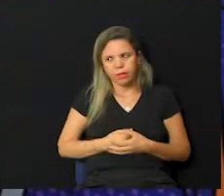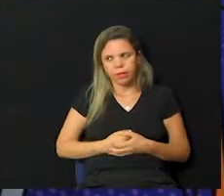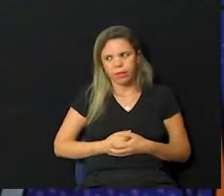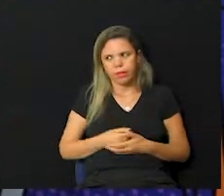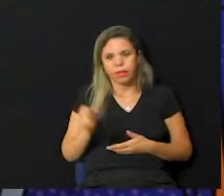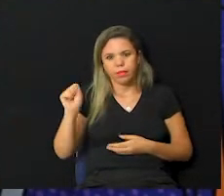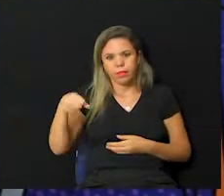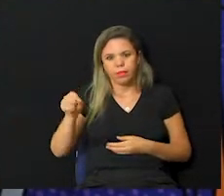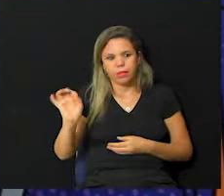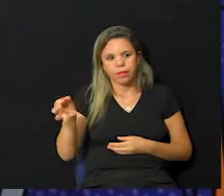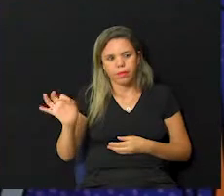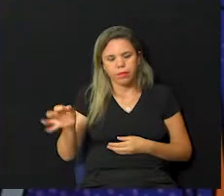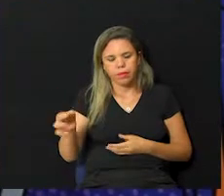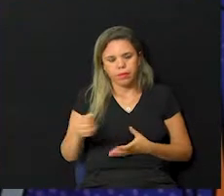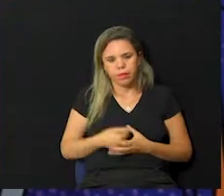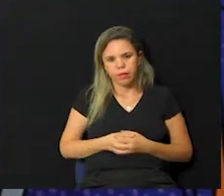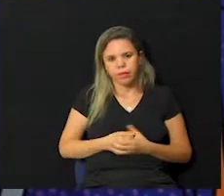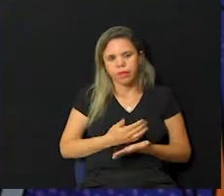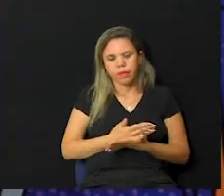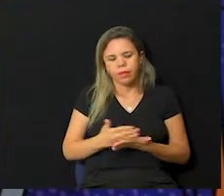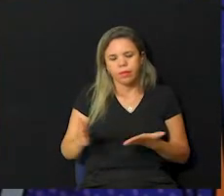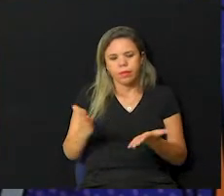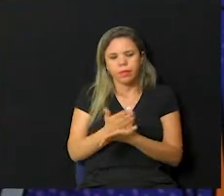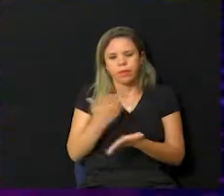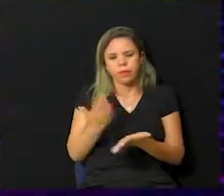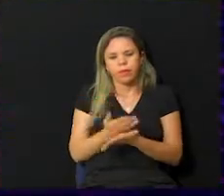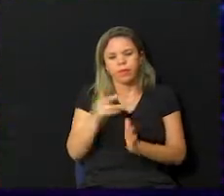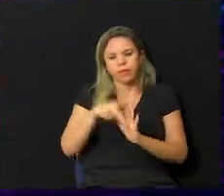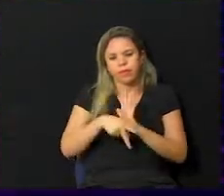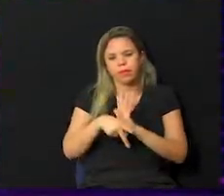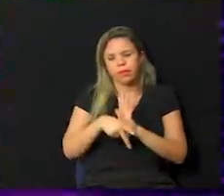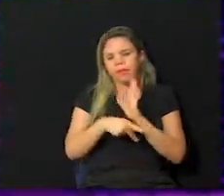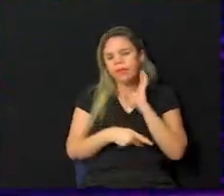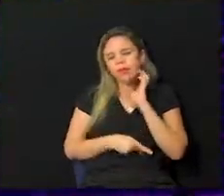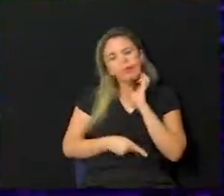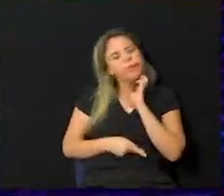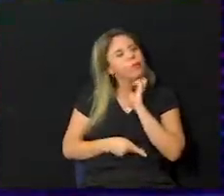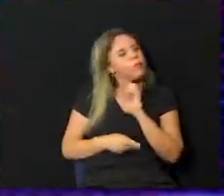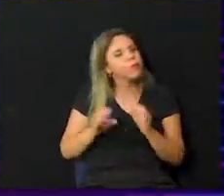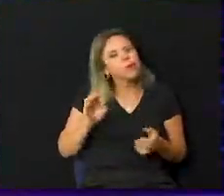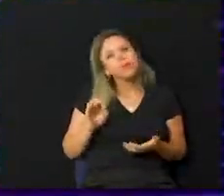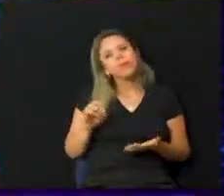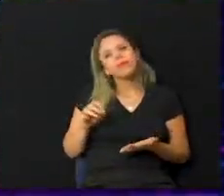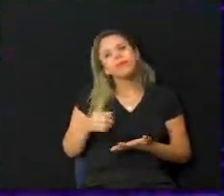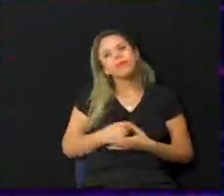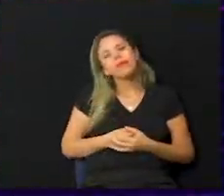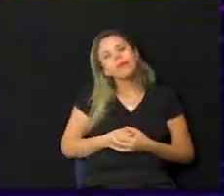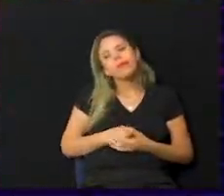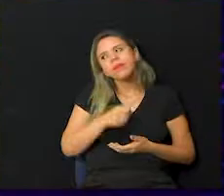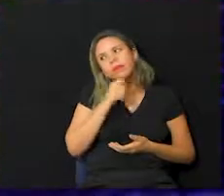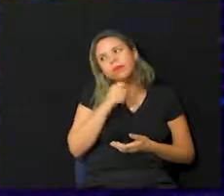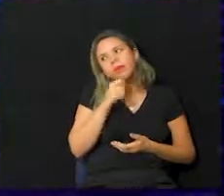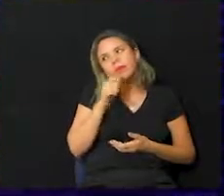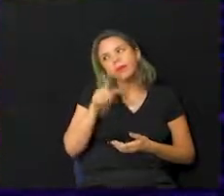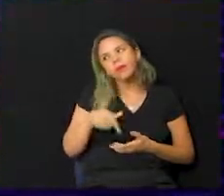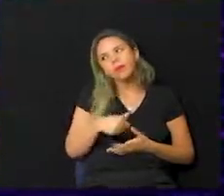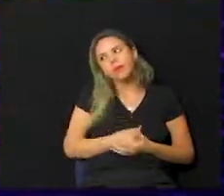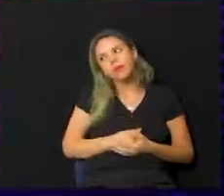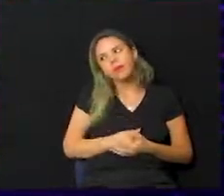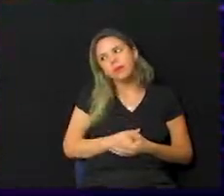pessoas? Sim. Eu comecei esse livro, um projeto do livro com o e-book. Então, ele, por